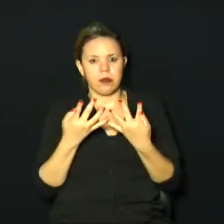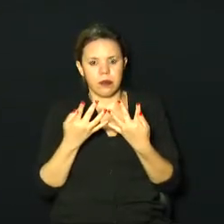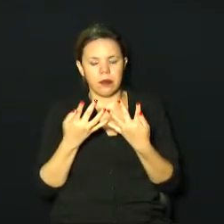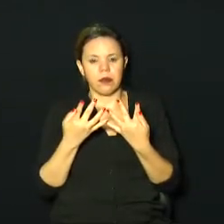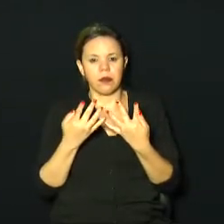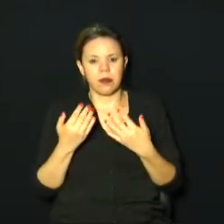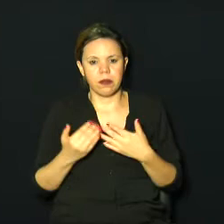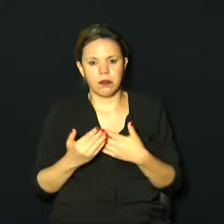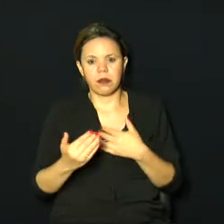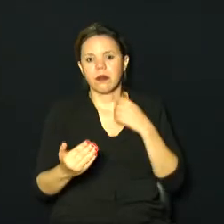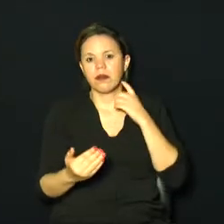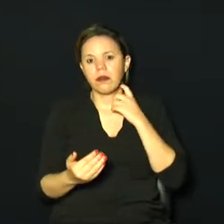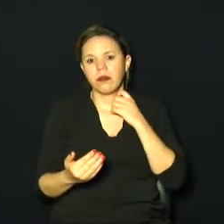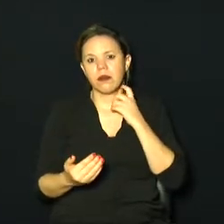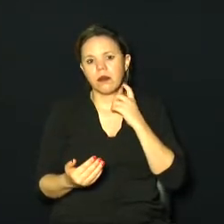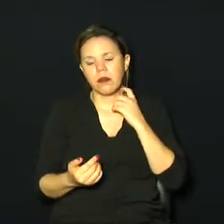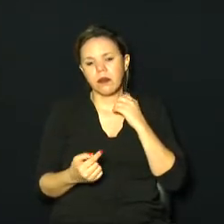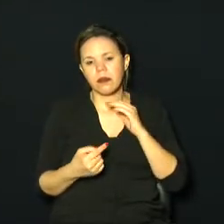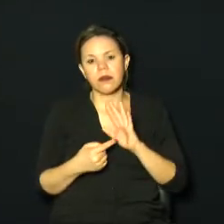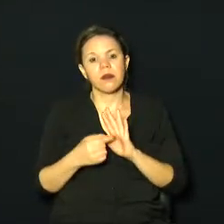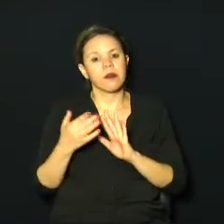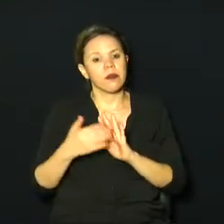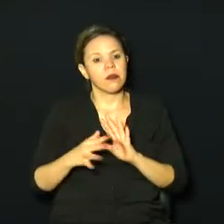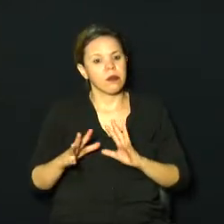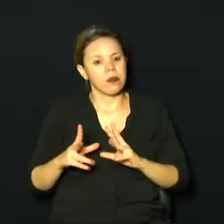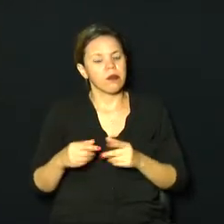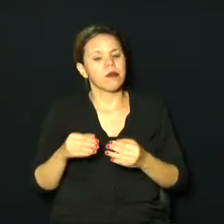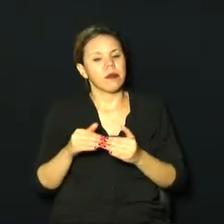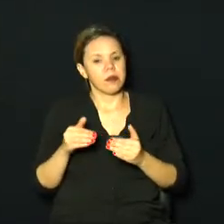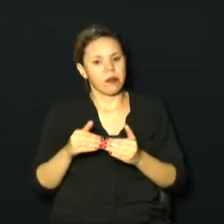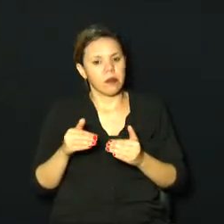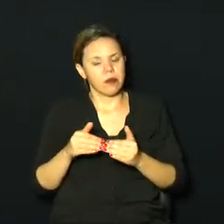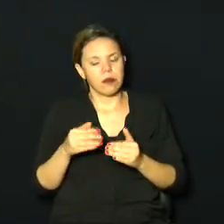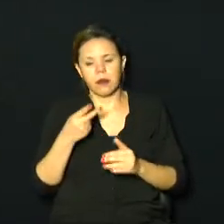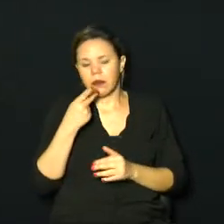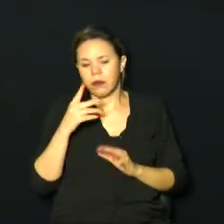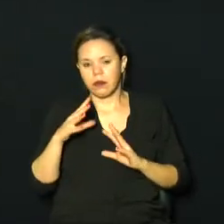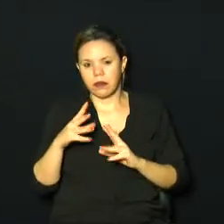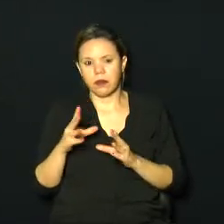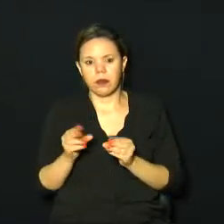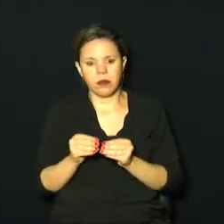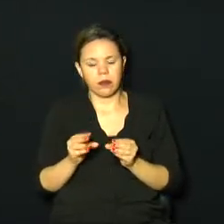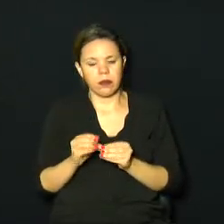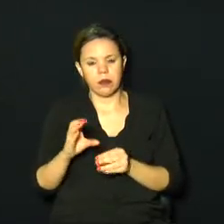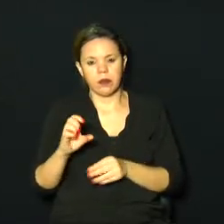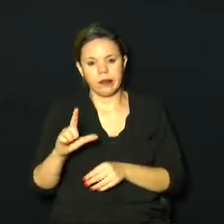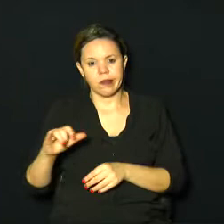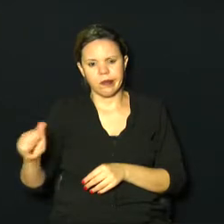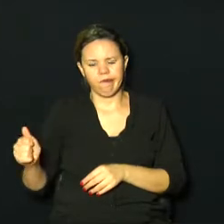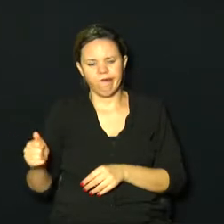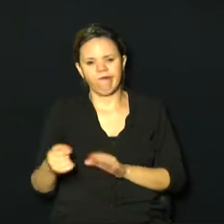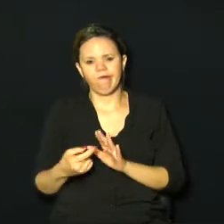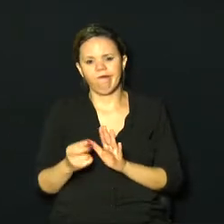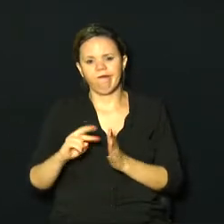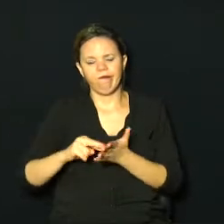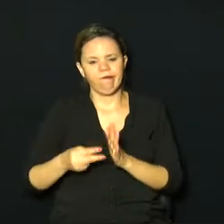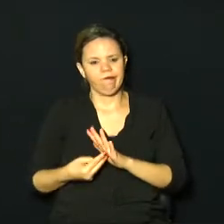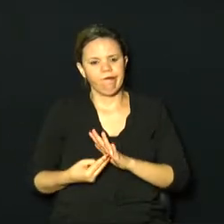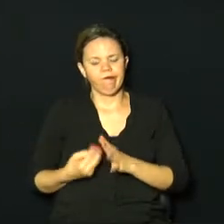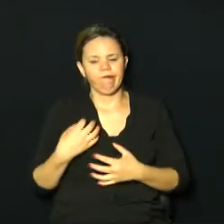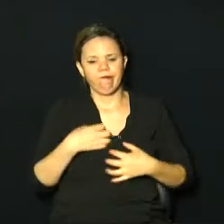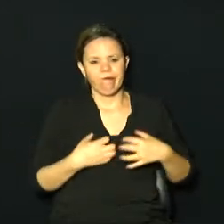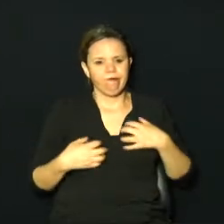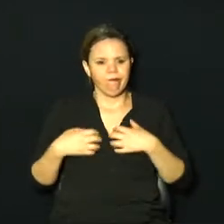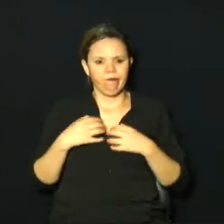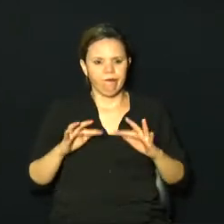desde já e reiterando tudo que foi dito pela Célia, que representa a angústia das famílias do